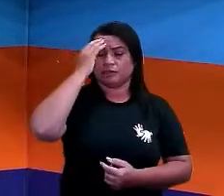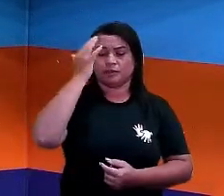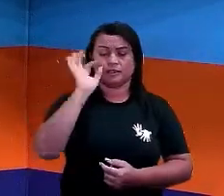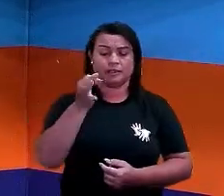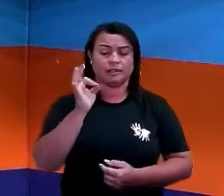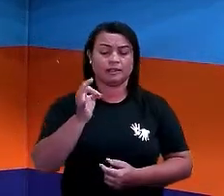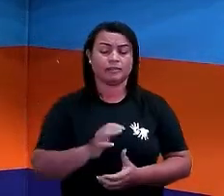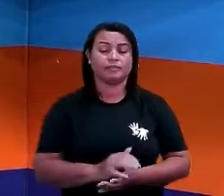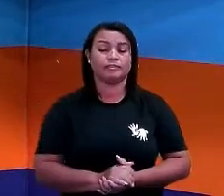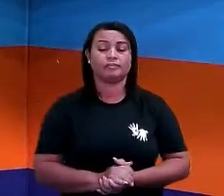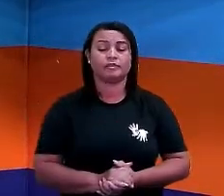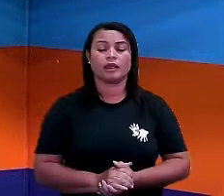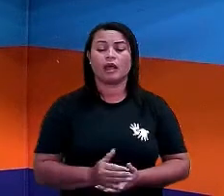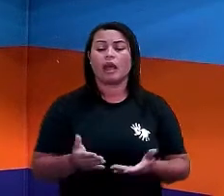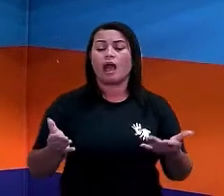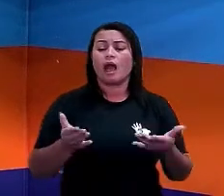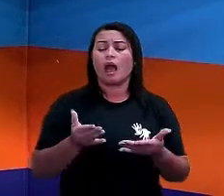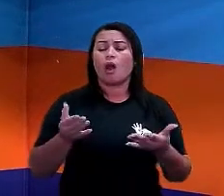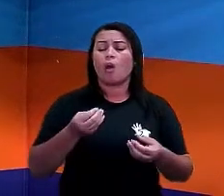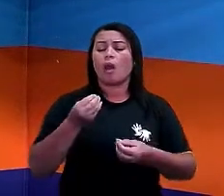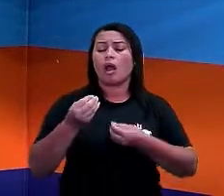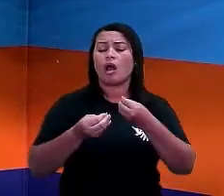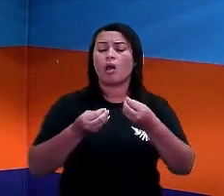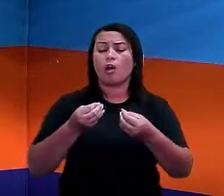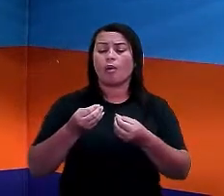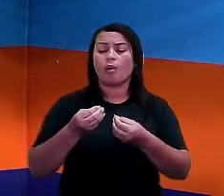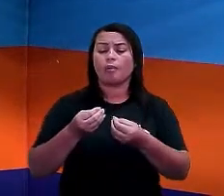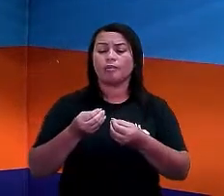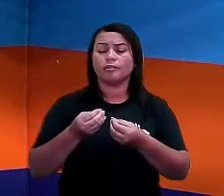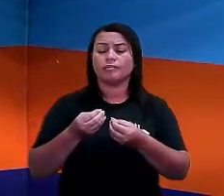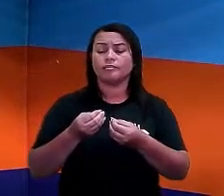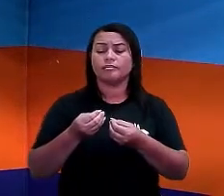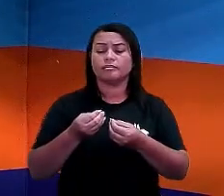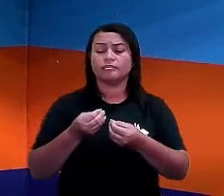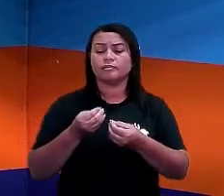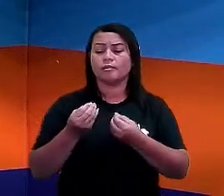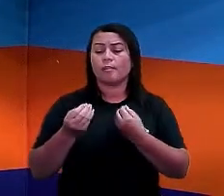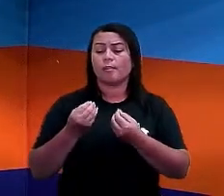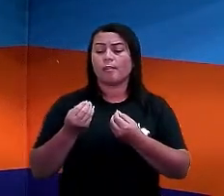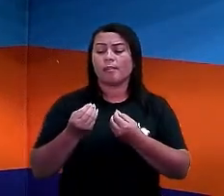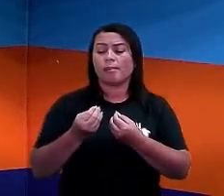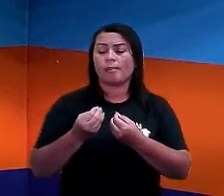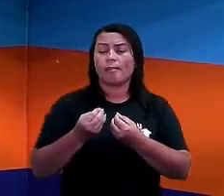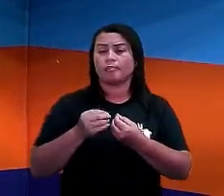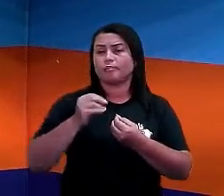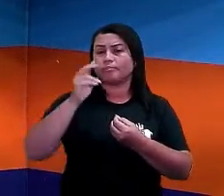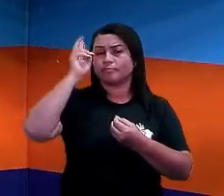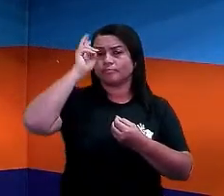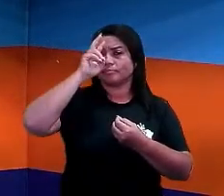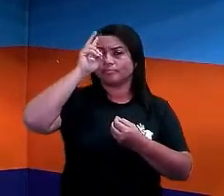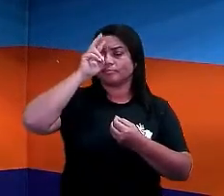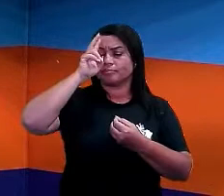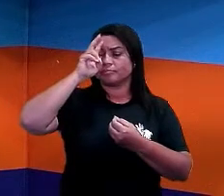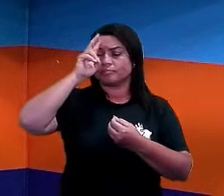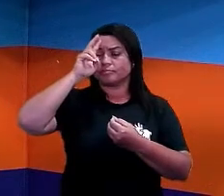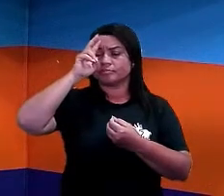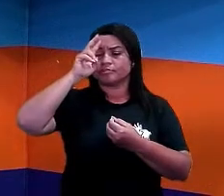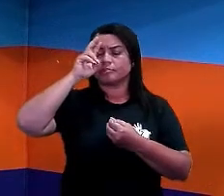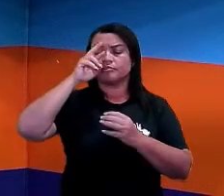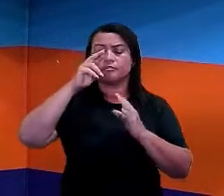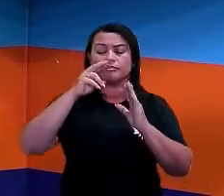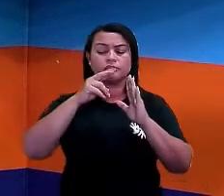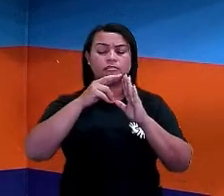certeza. Agora escreva como se lê. Como é que a gente lê? Tem que lembrar lá do começo aquela